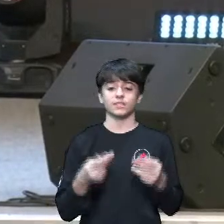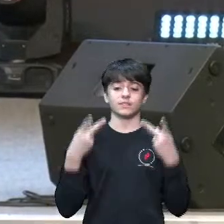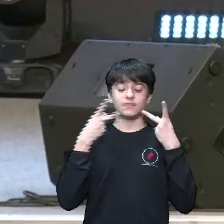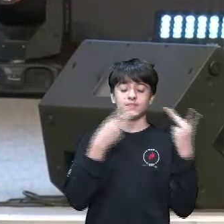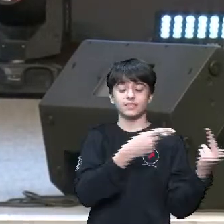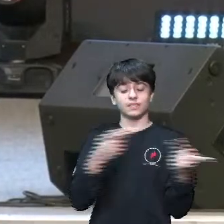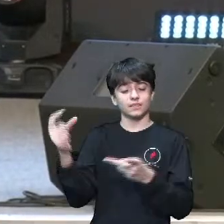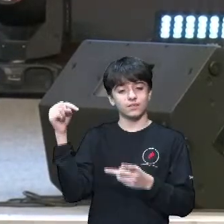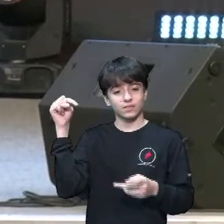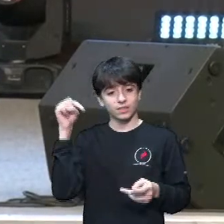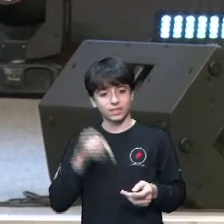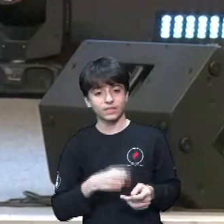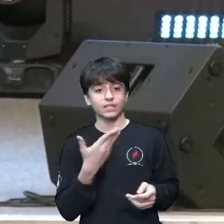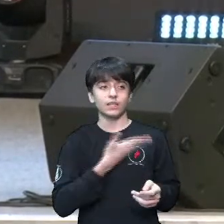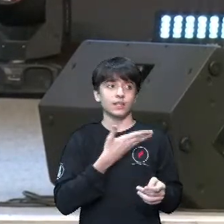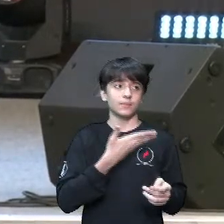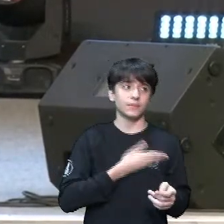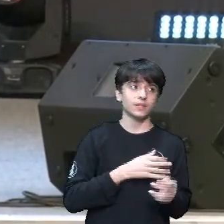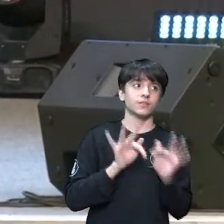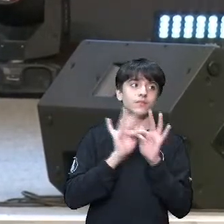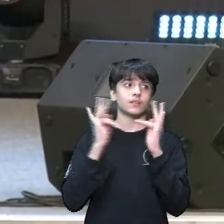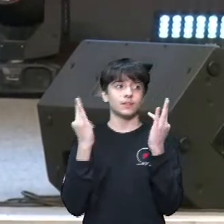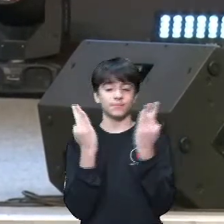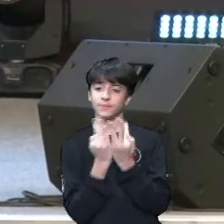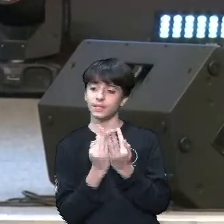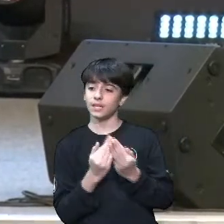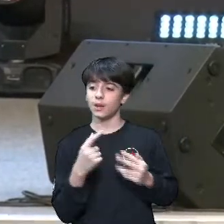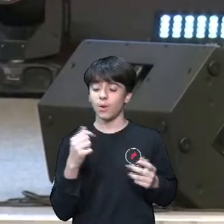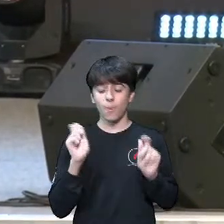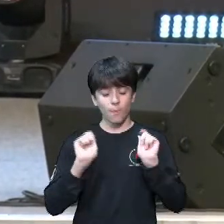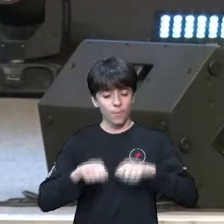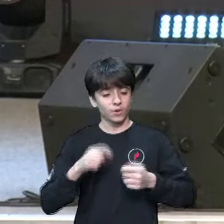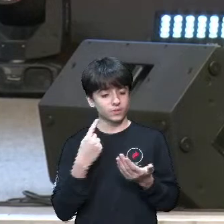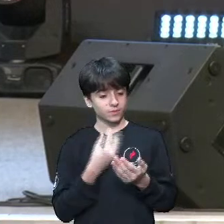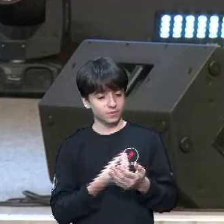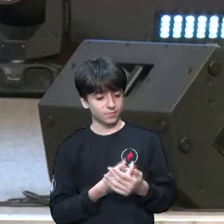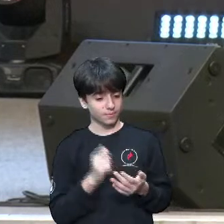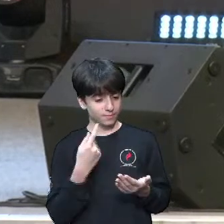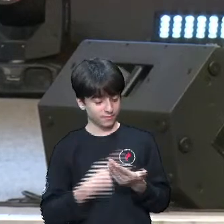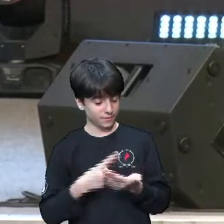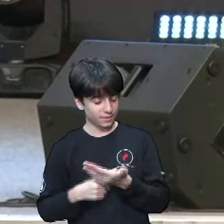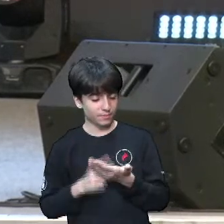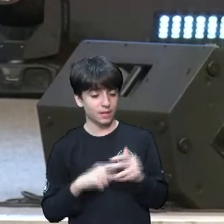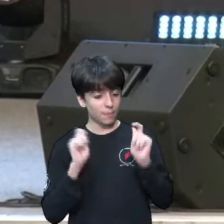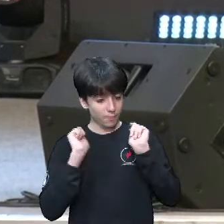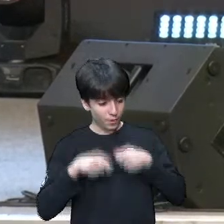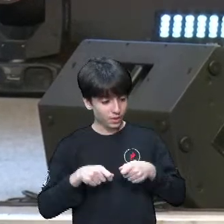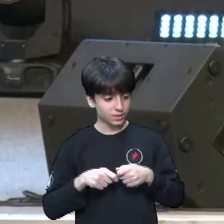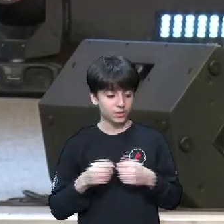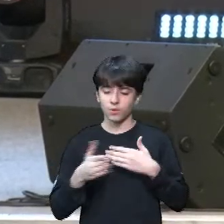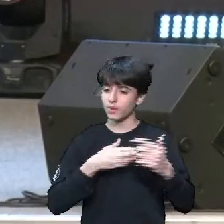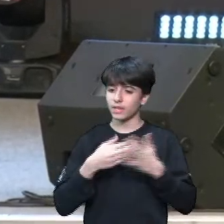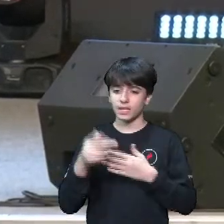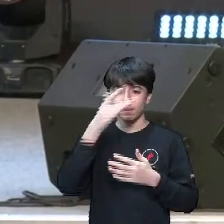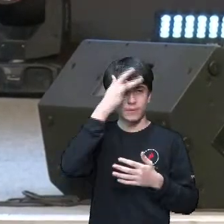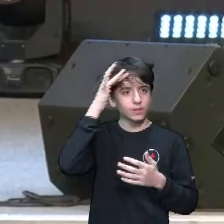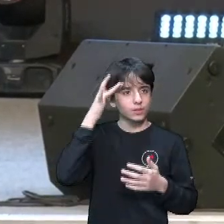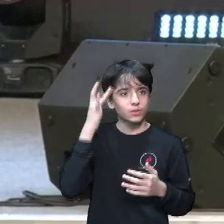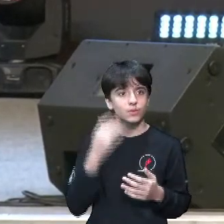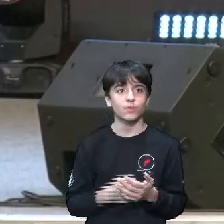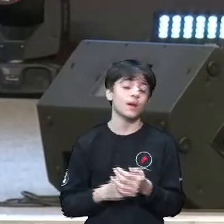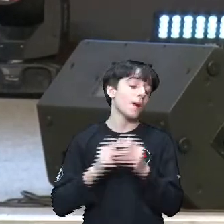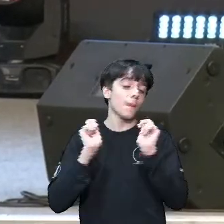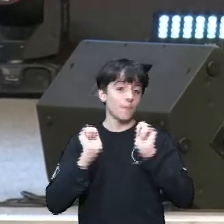de um amigo, de um parente, pastor, eu posso? Pode. Qualquer pessoa pode fazer campanha da vitória aqui na DEVEC, não precisa